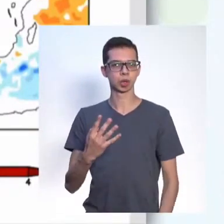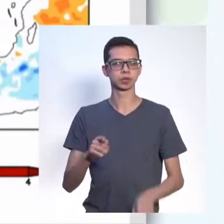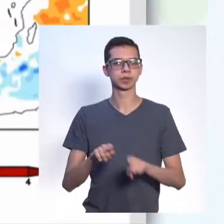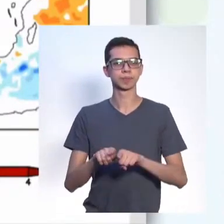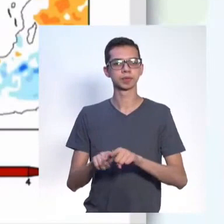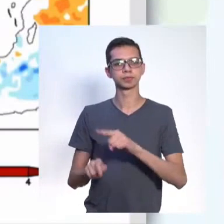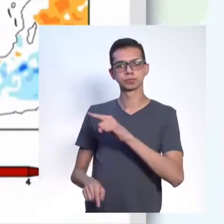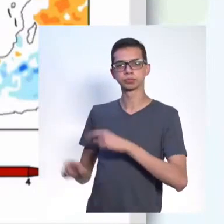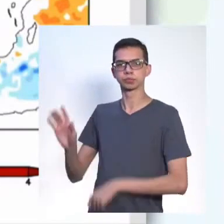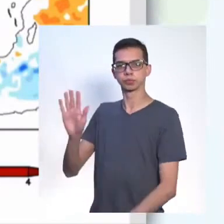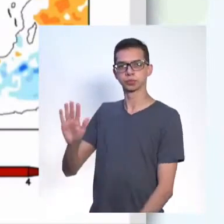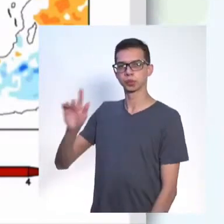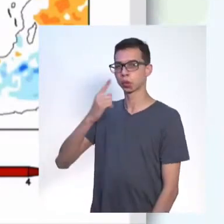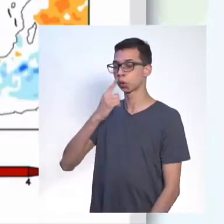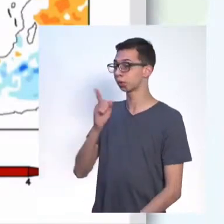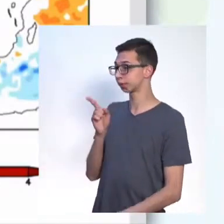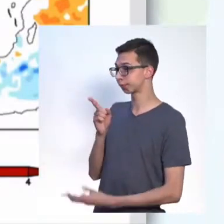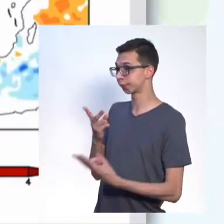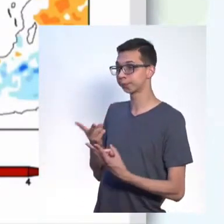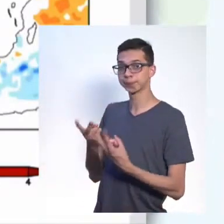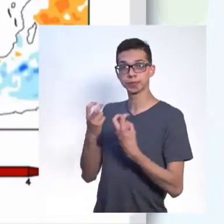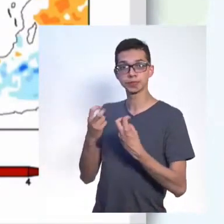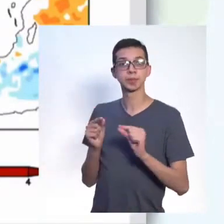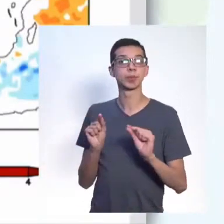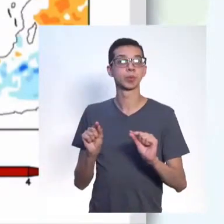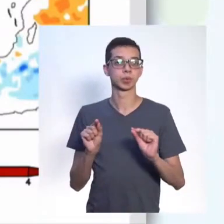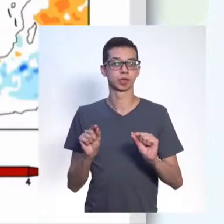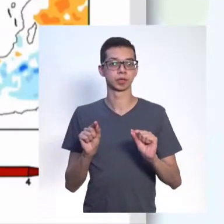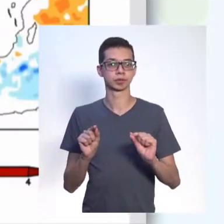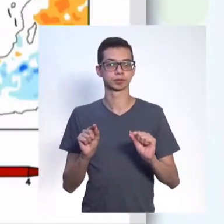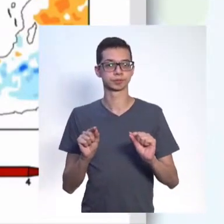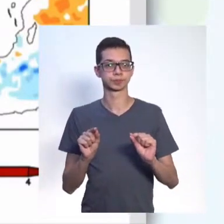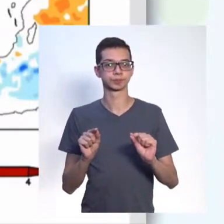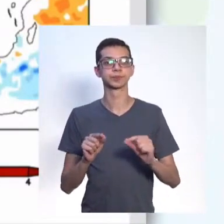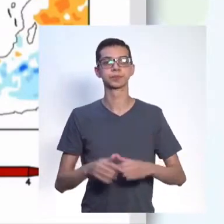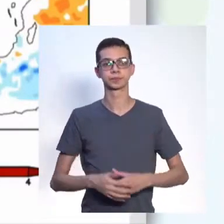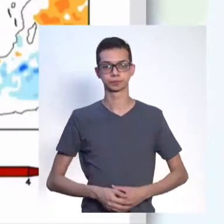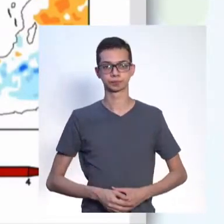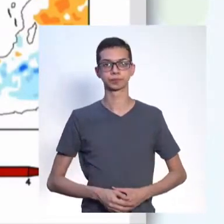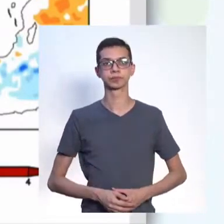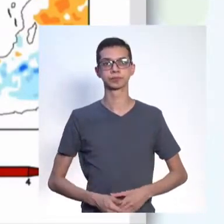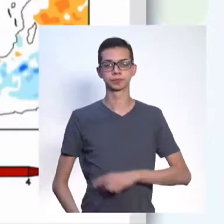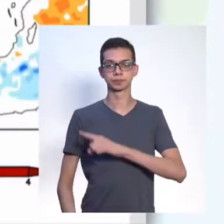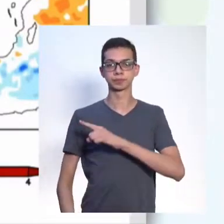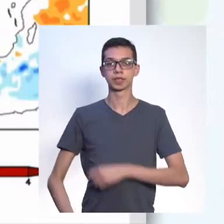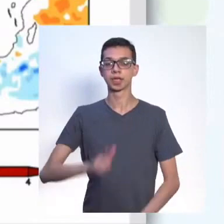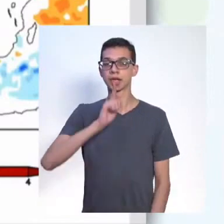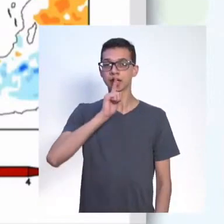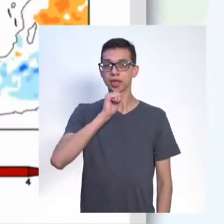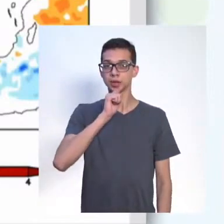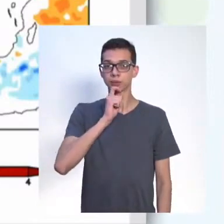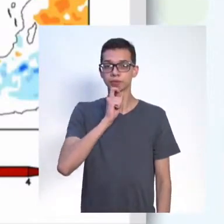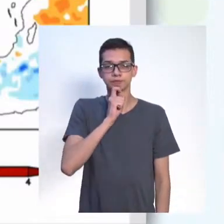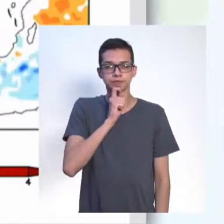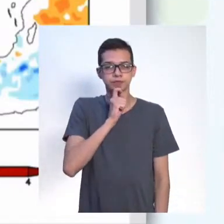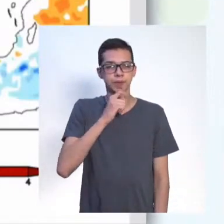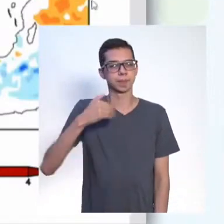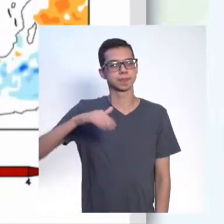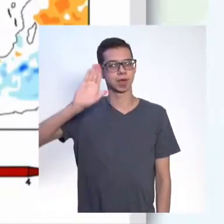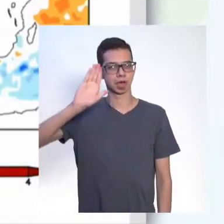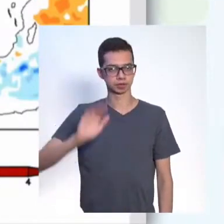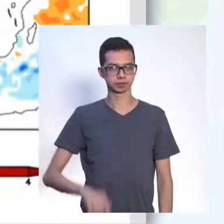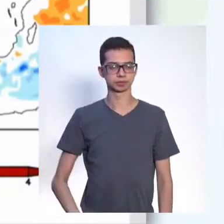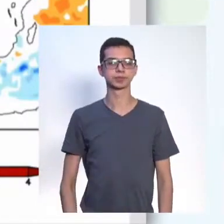1+2, em que a gente observa essa permanência já dos meses anteriores para cá, dessas águas um pouco mais frias do que a